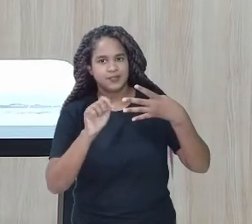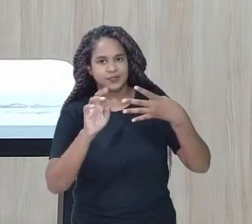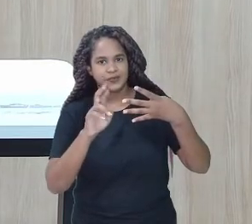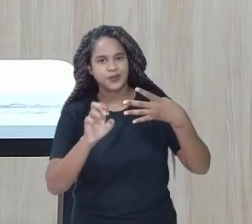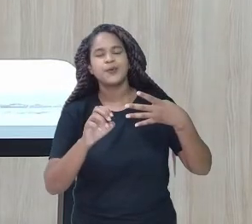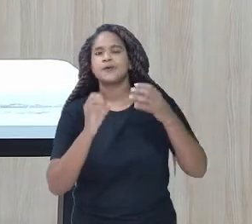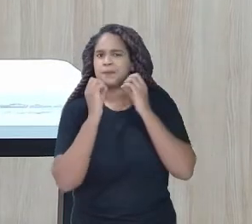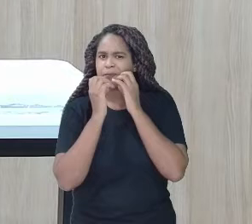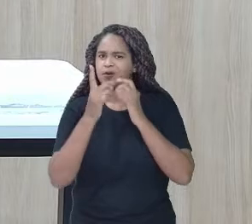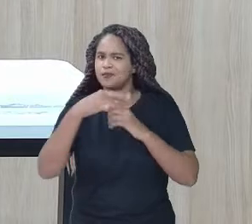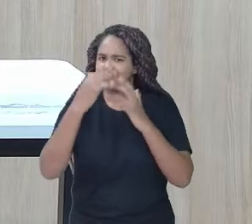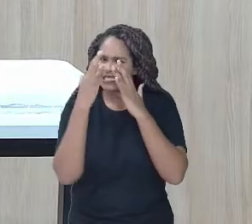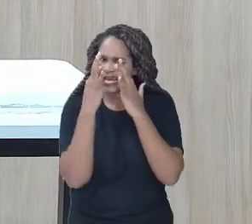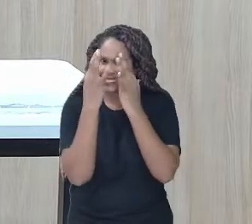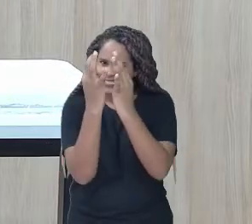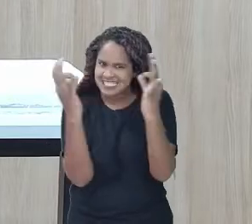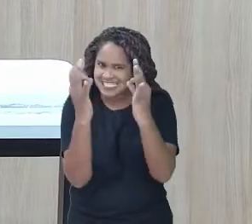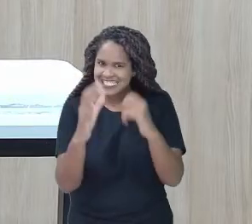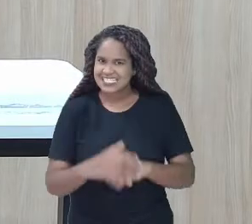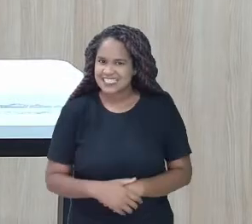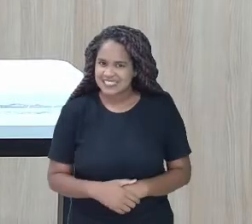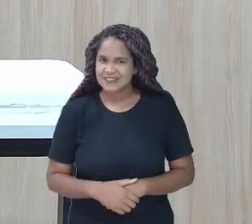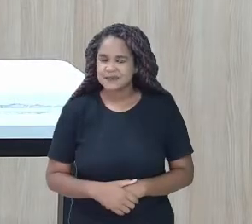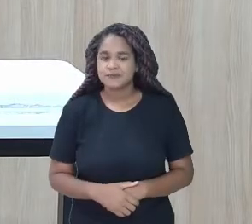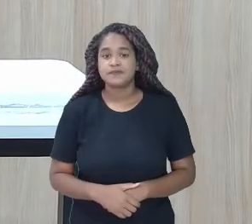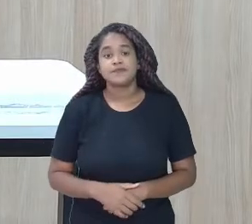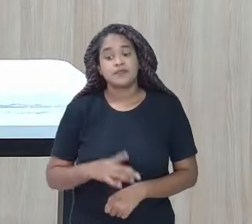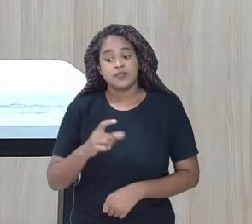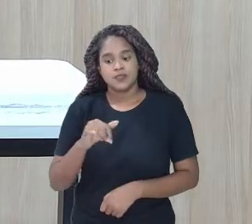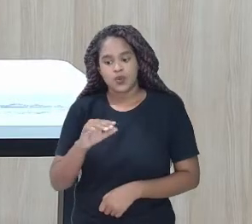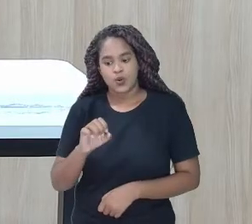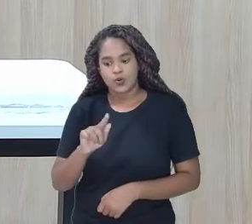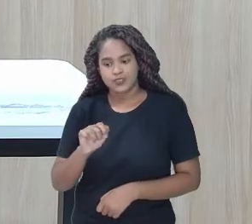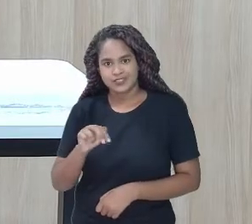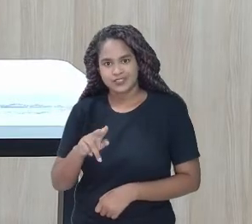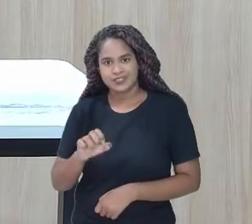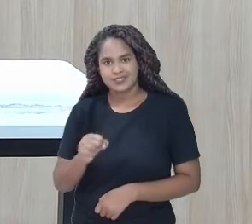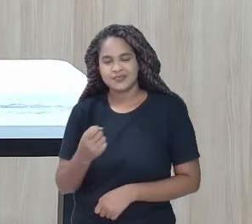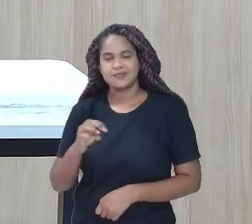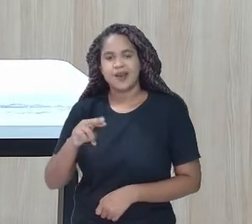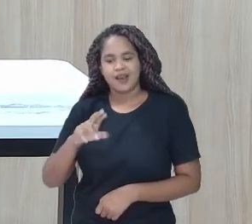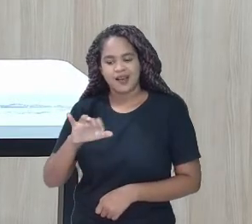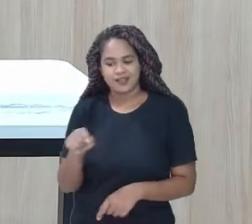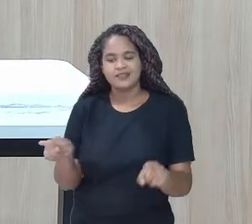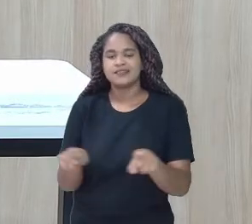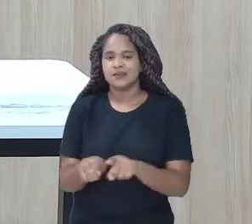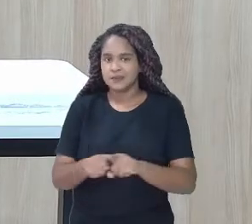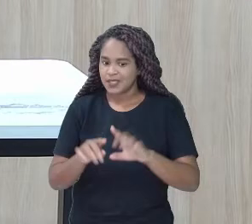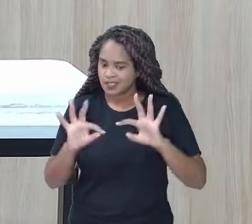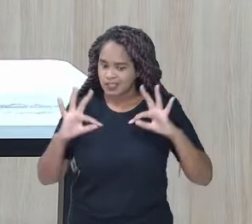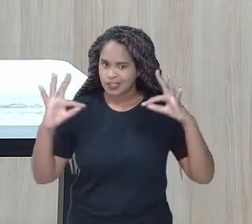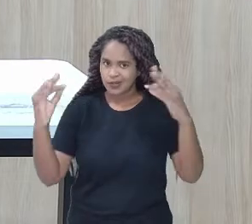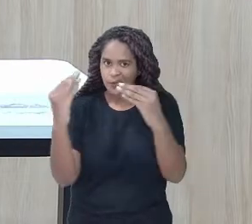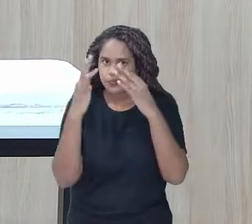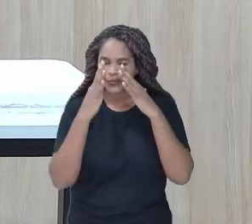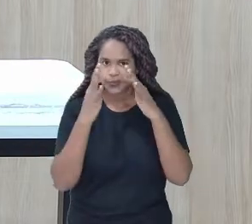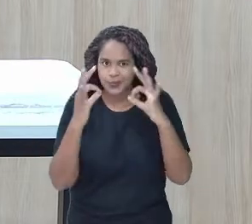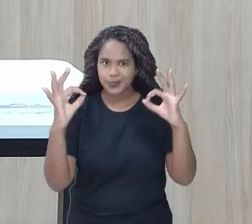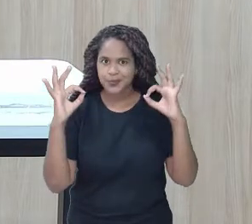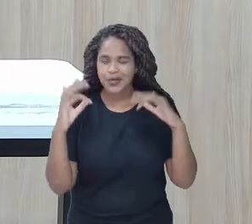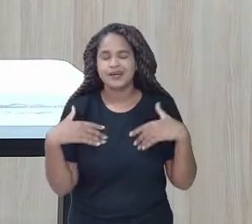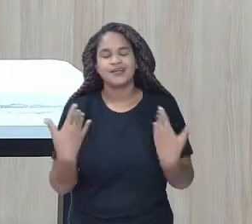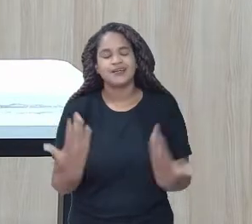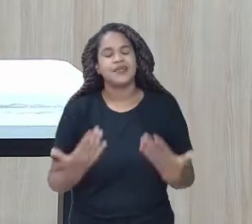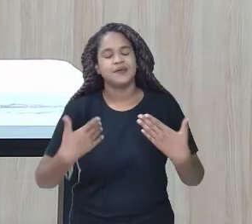estão bastante atentos. Olha aí como é bom prestar Diógenes atenção. e Maria também. Olha aí, todos que estão aí estão ligados e eu agradeço muito